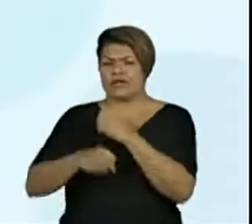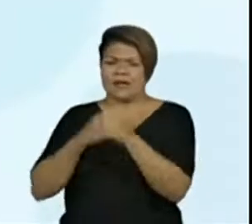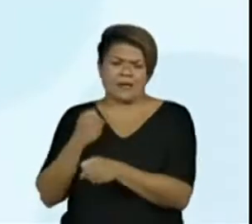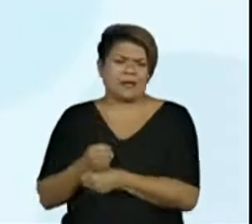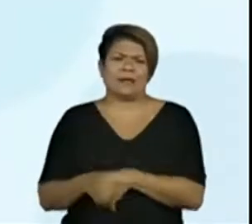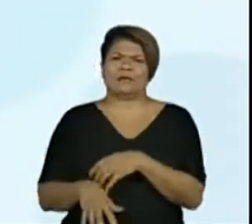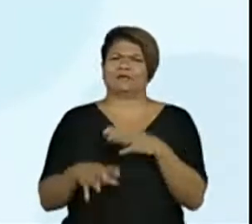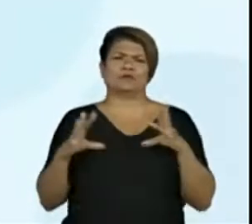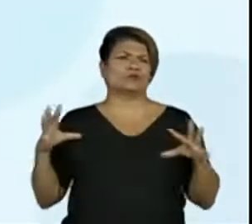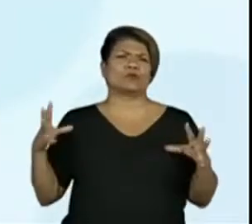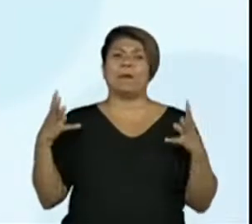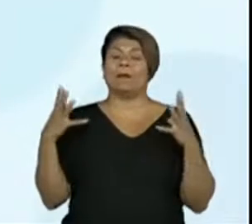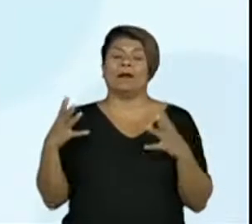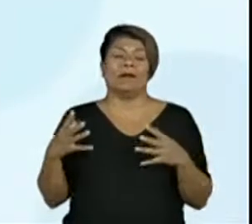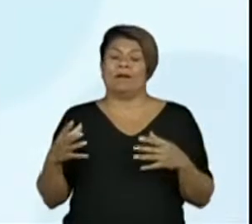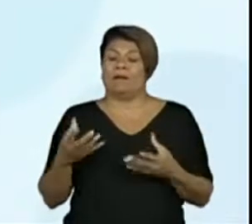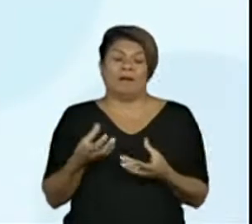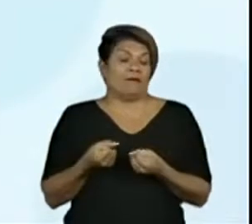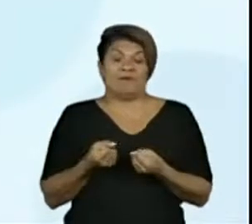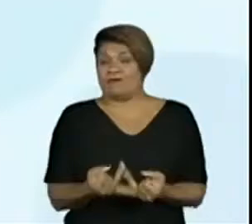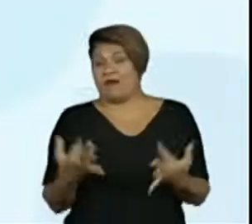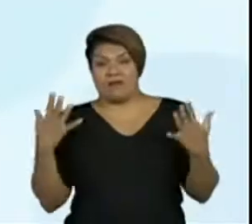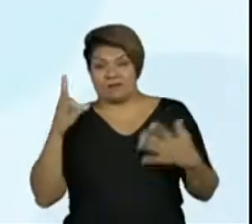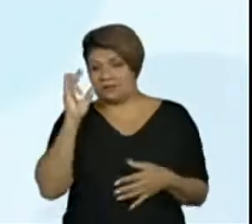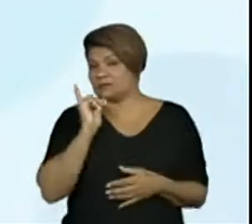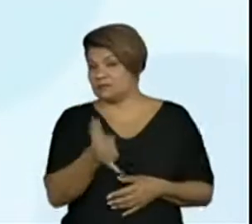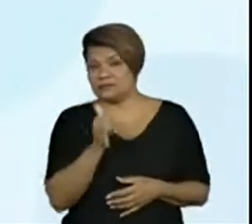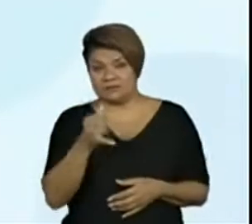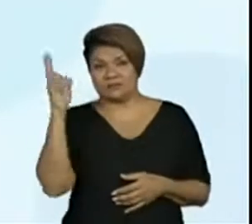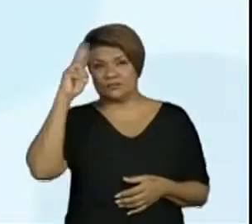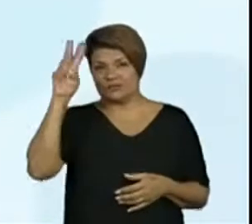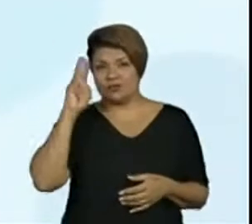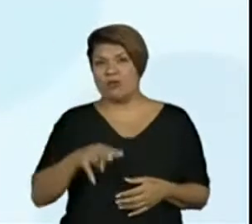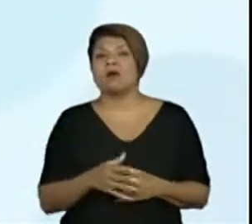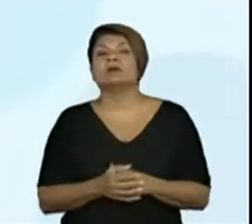também muitos e muitos dedos.